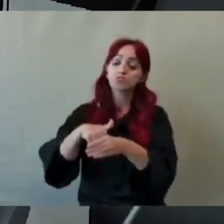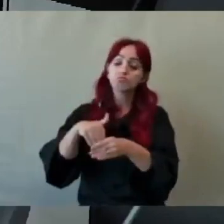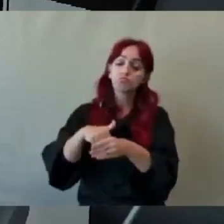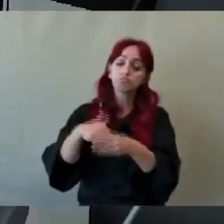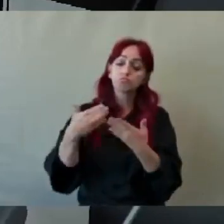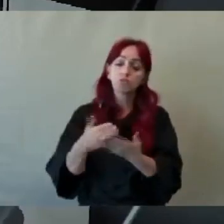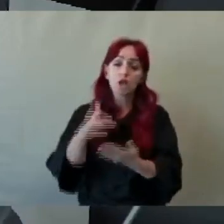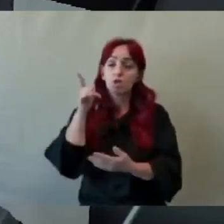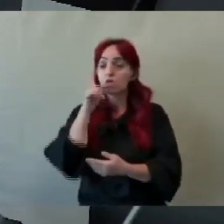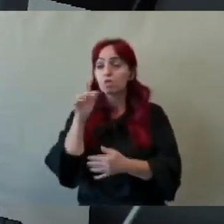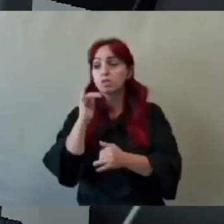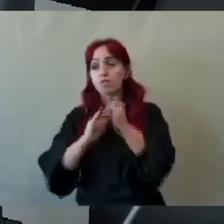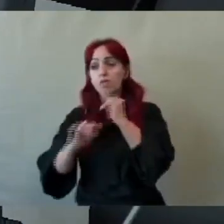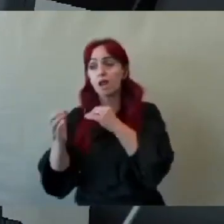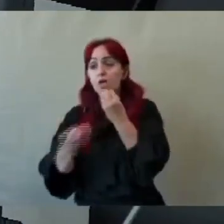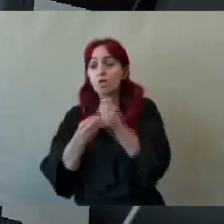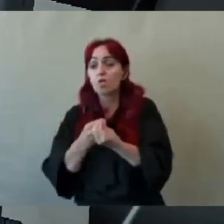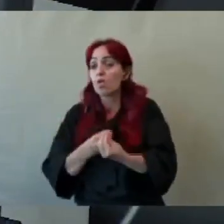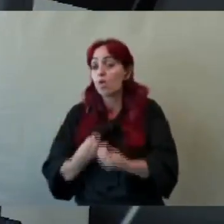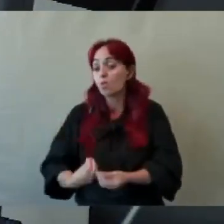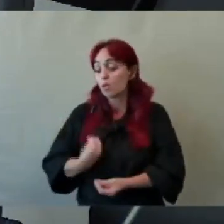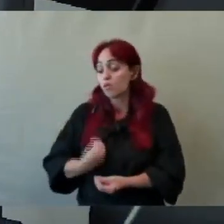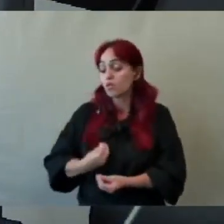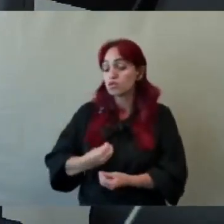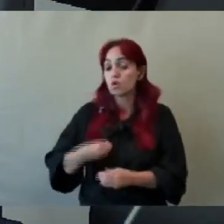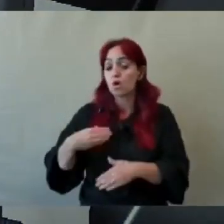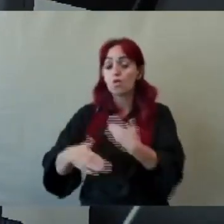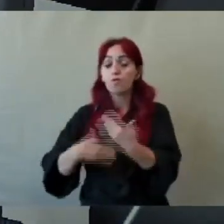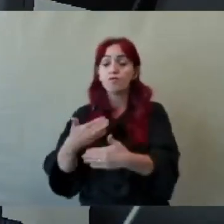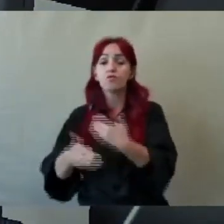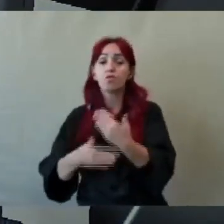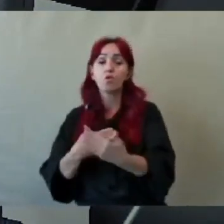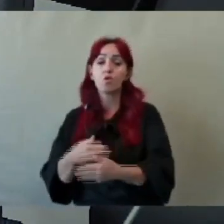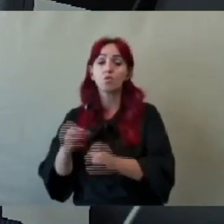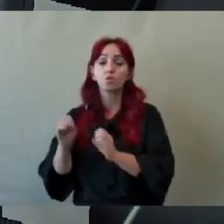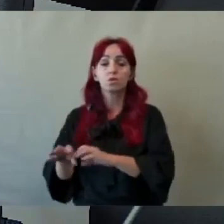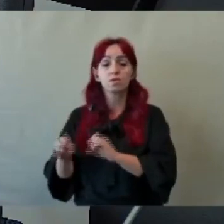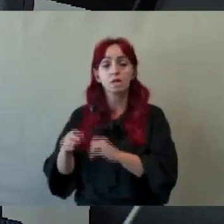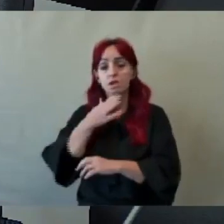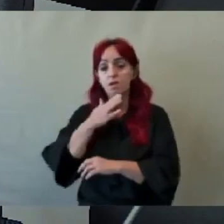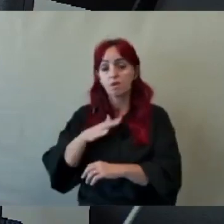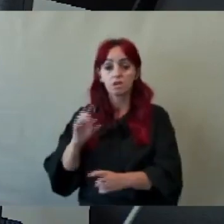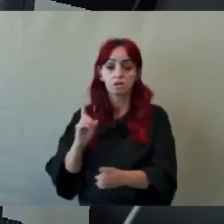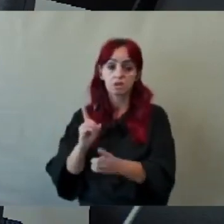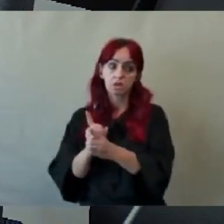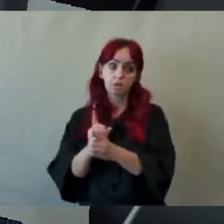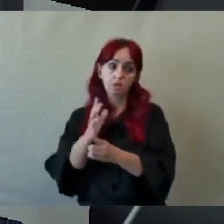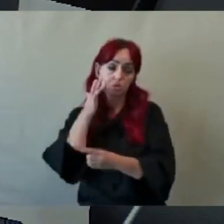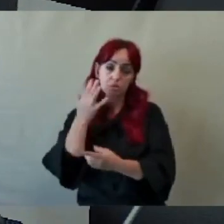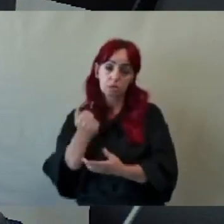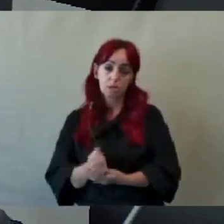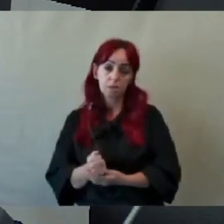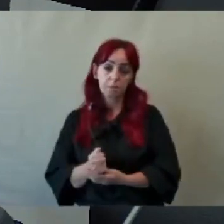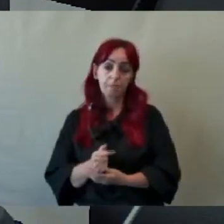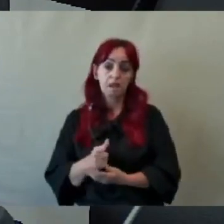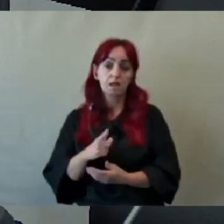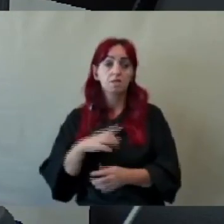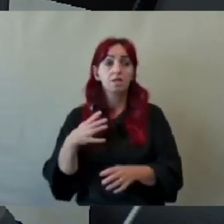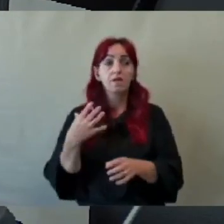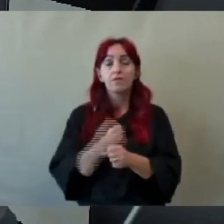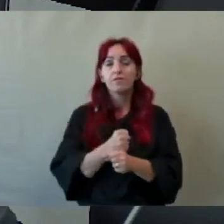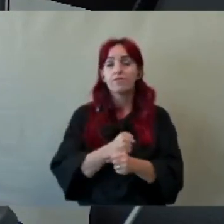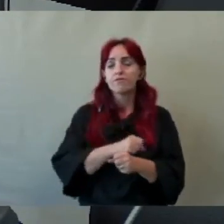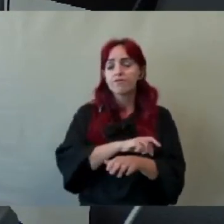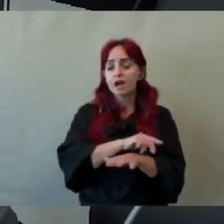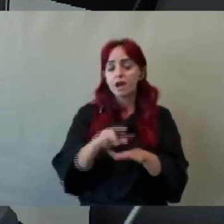como que é que funciona direito o fluxo da educação infantil para a pessoa ser atendida. Isso depois de inúmeras reuniões. Eu